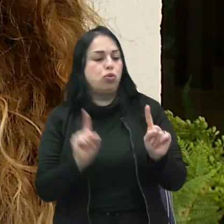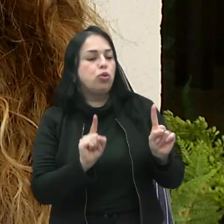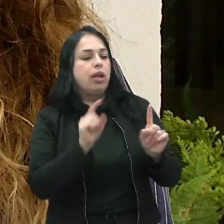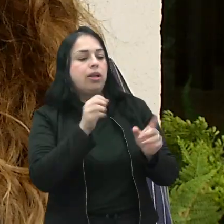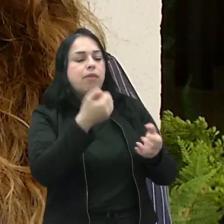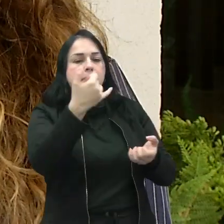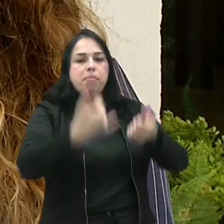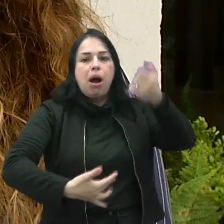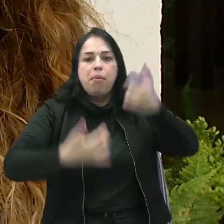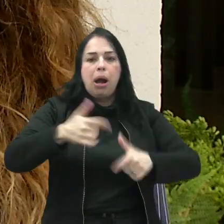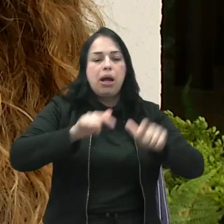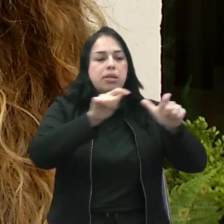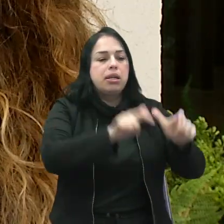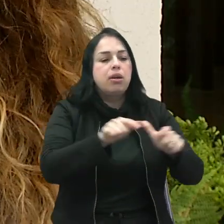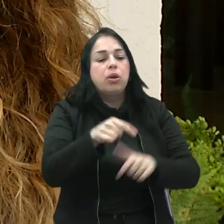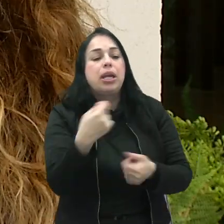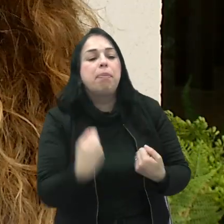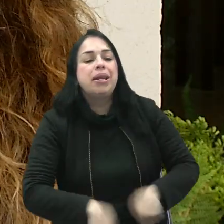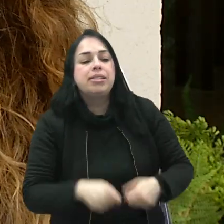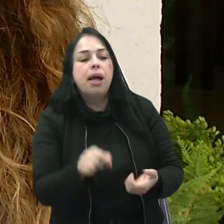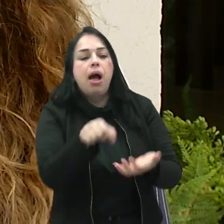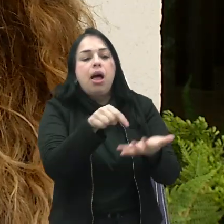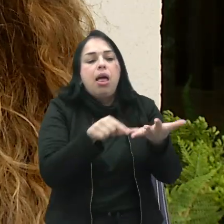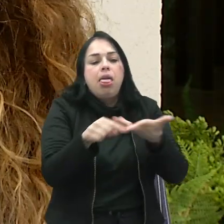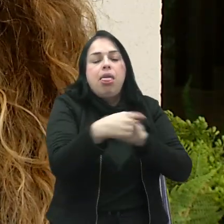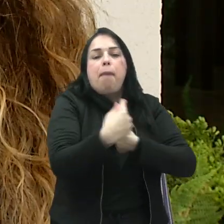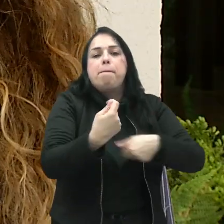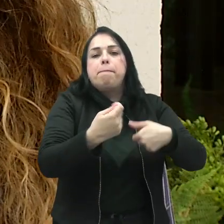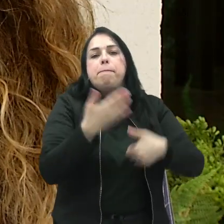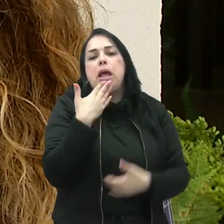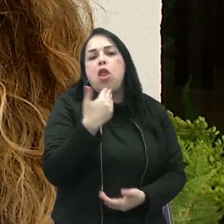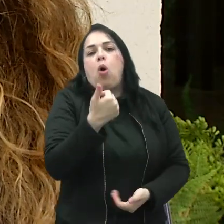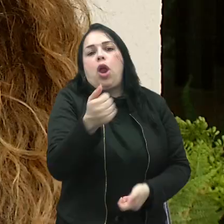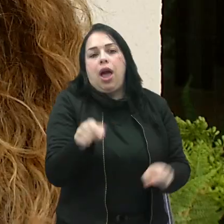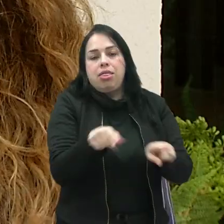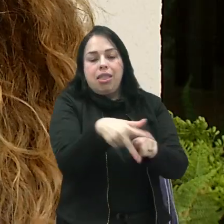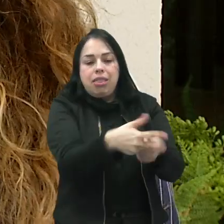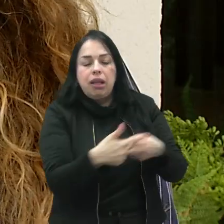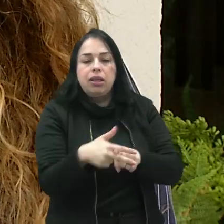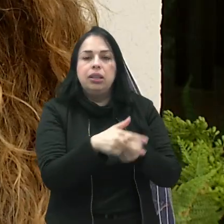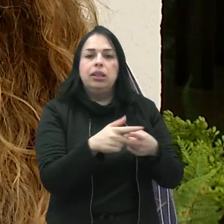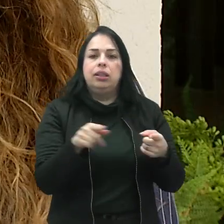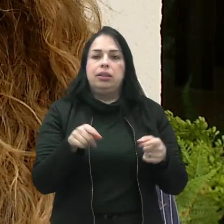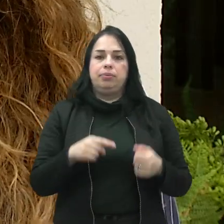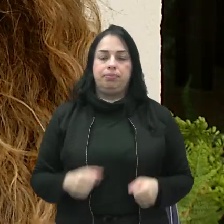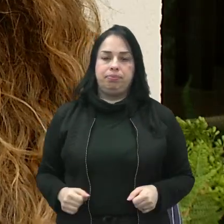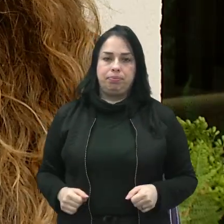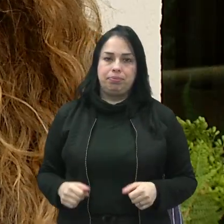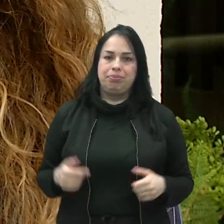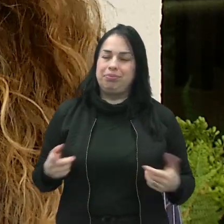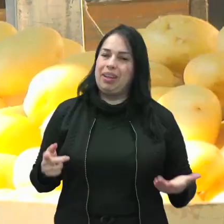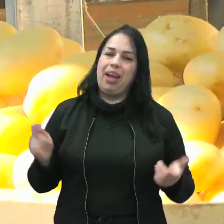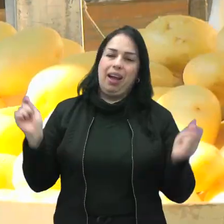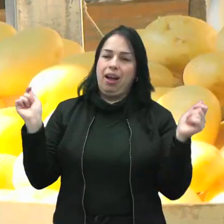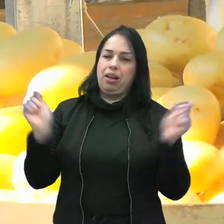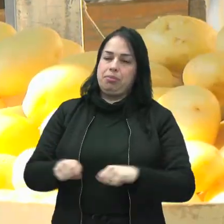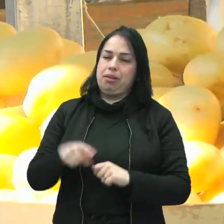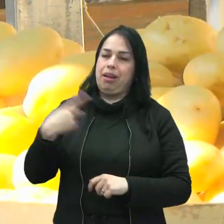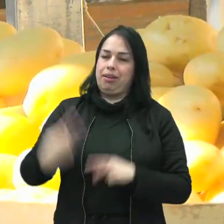esse agente de inovação, ele vai identificar os pontos de melhoria naquela propriedade e o que ele pode fazer para